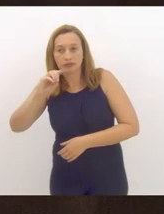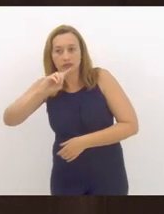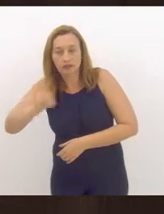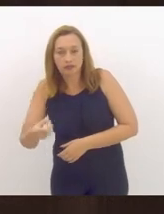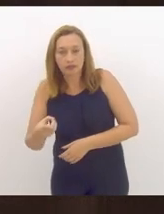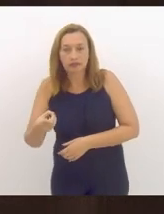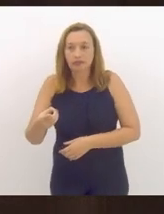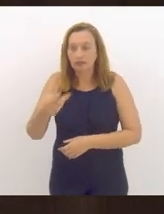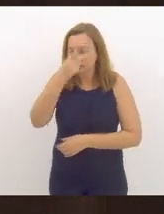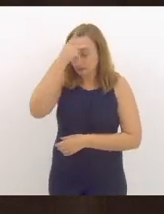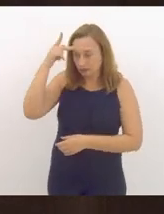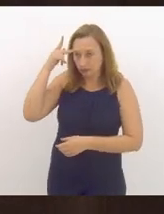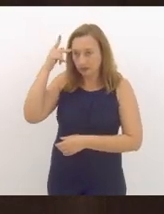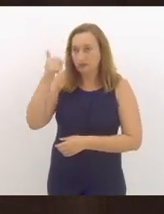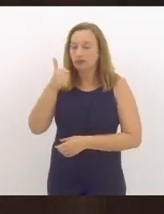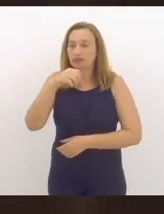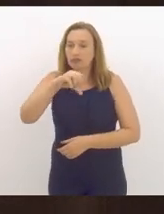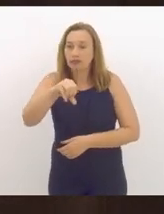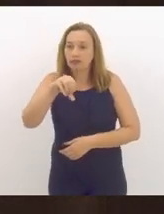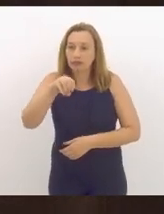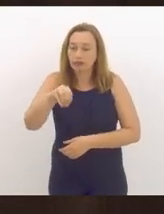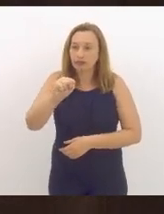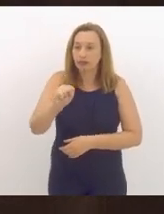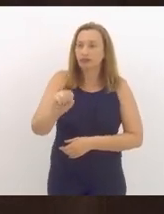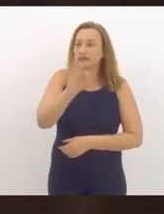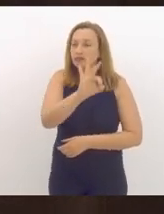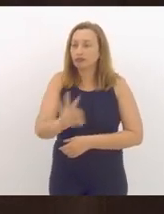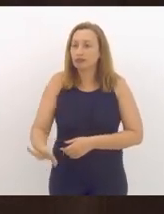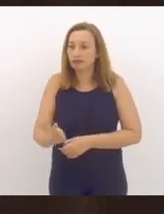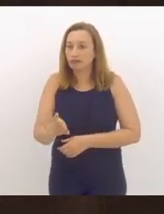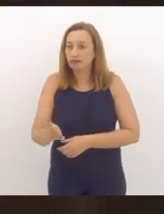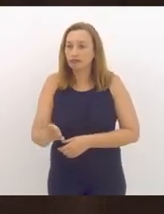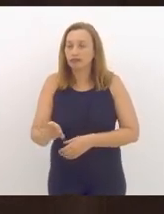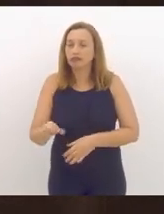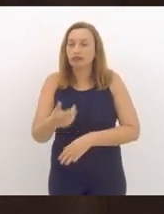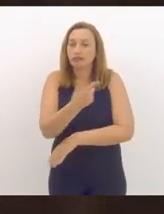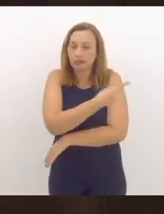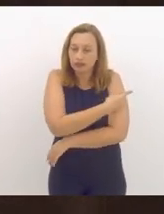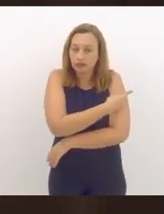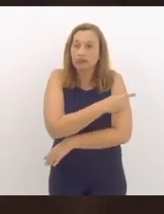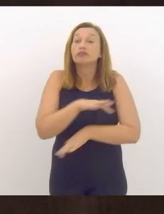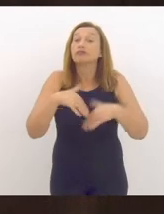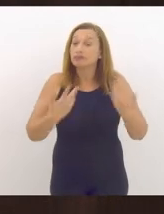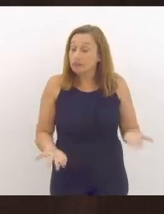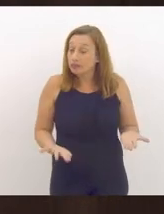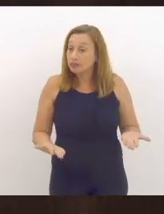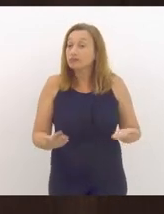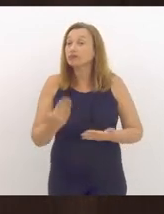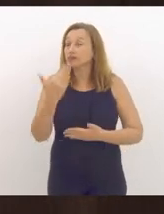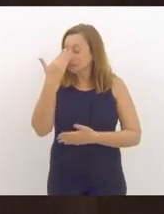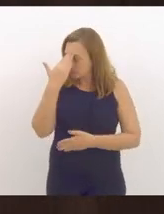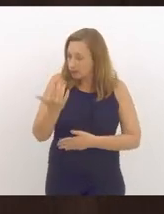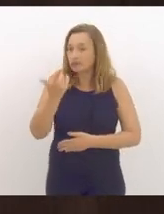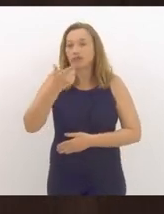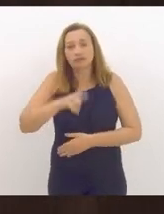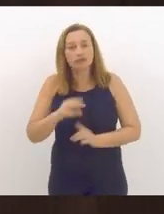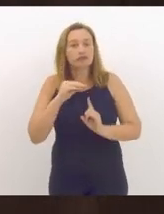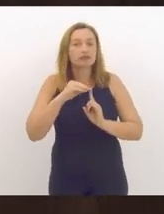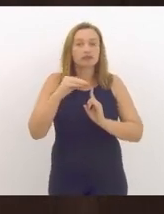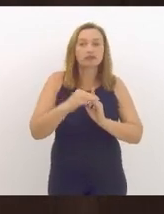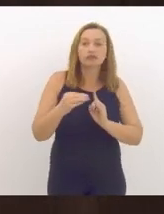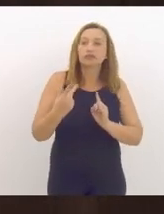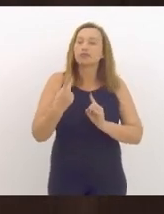dentro da cidade, 98% da população da Maré foi vacinada. Então, graças de novo à Fiocruz e à